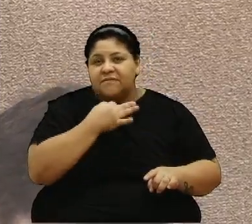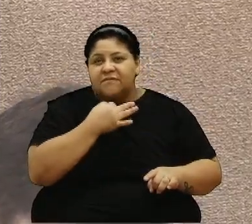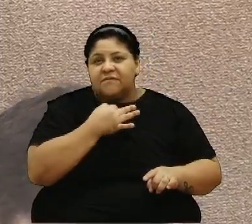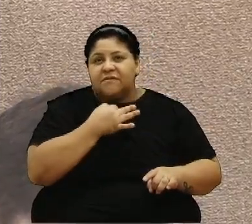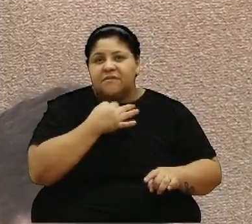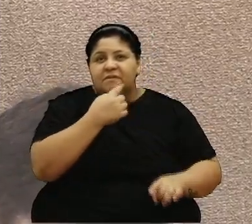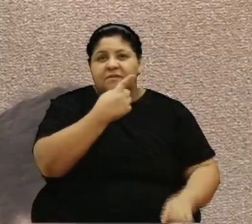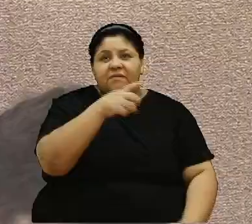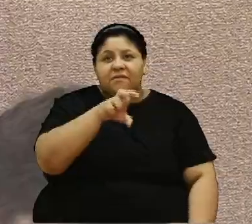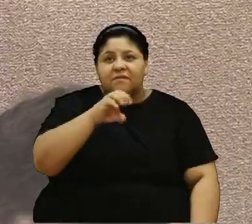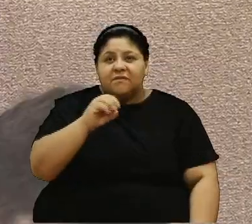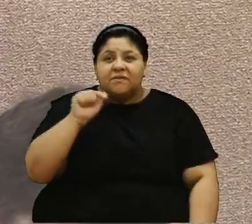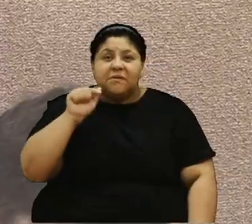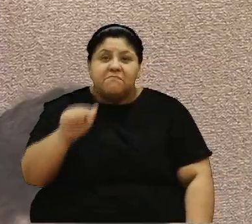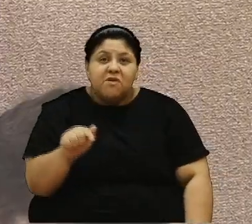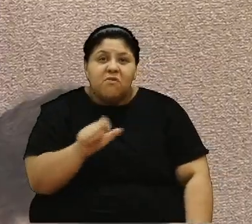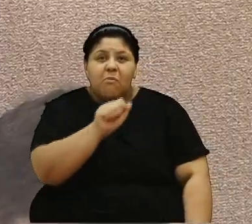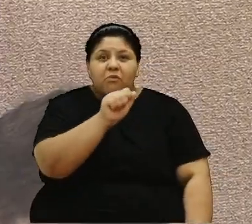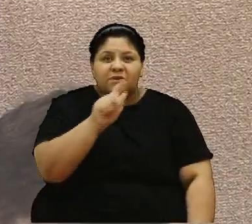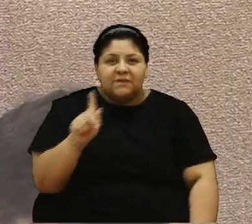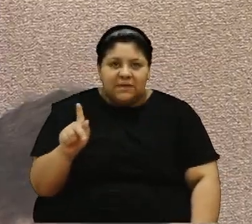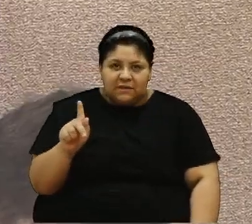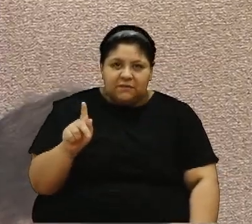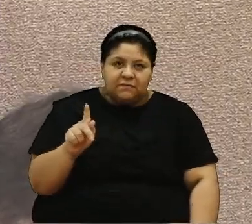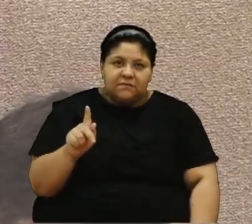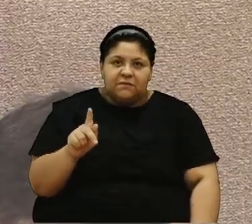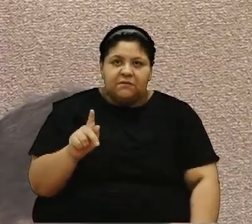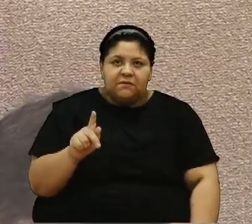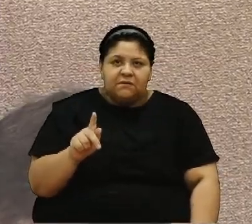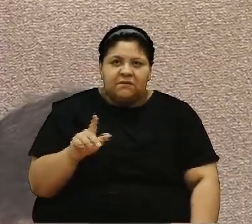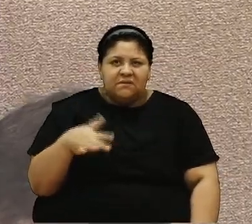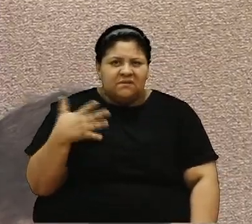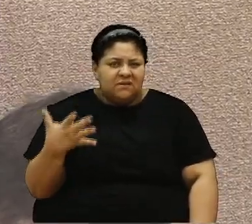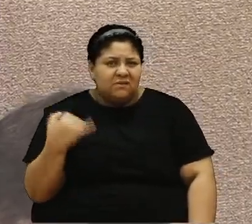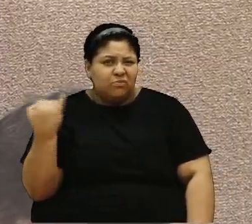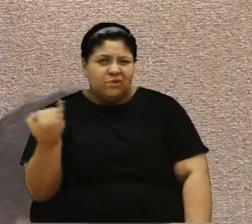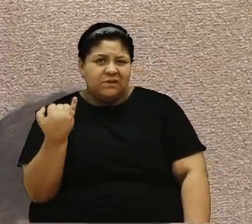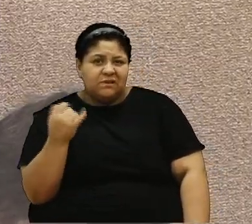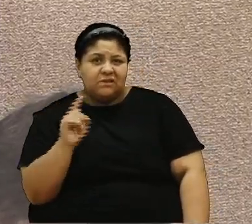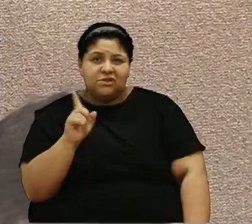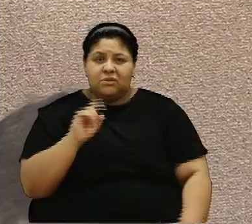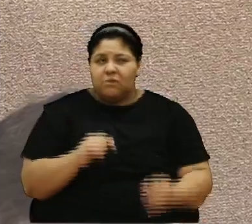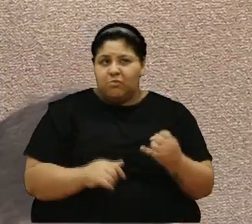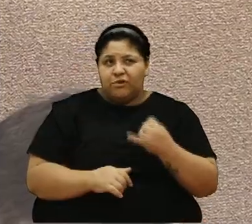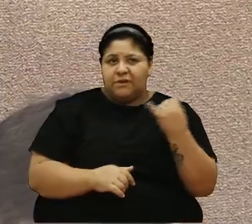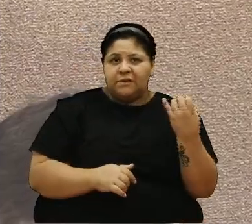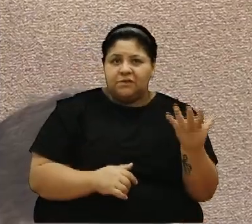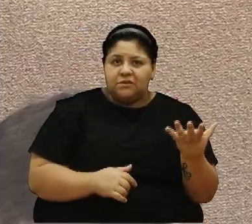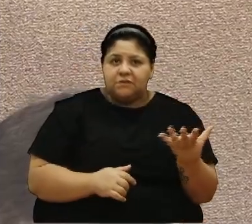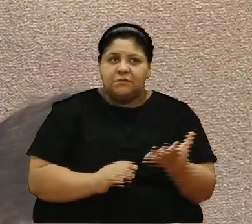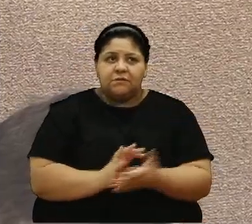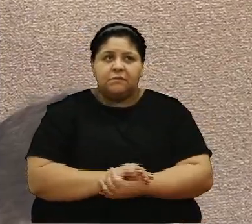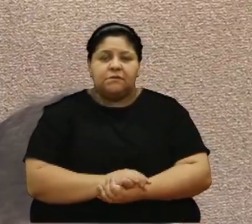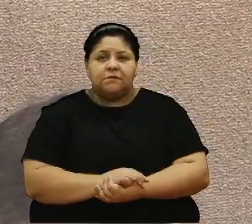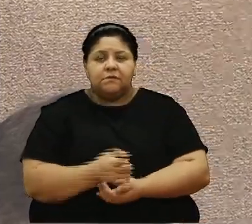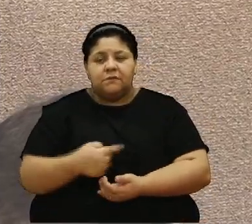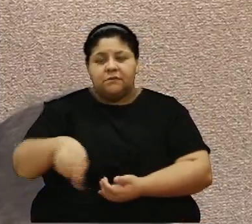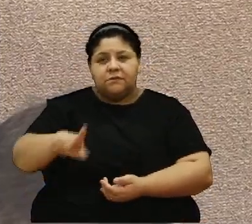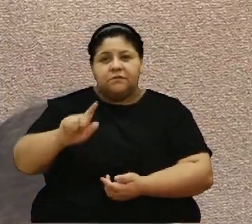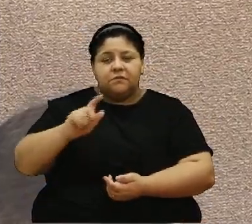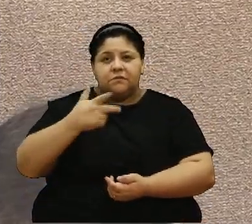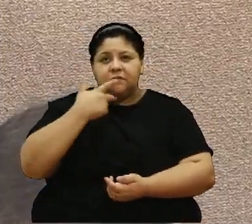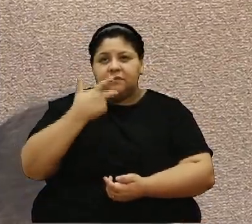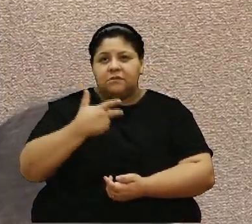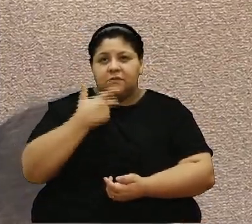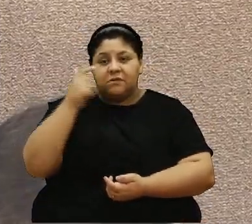praticamente 150 mil aposentados. Será que é importante ou não é importante? Nós estamos falando